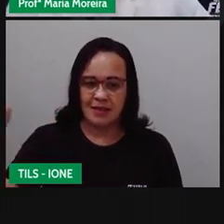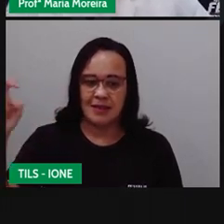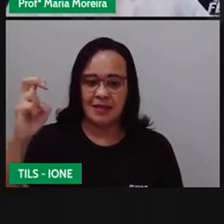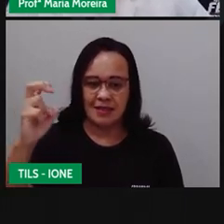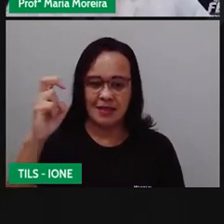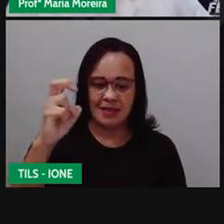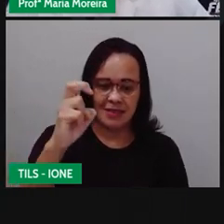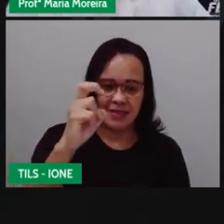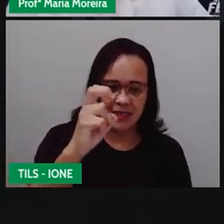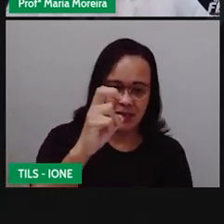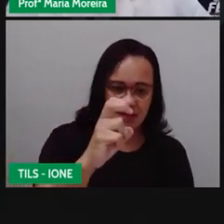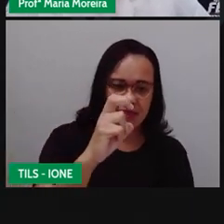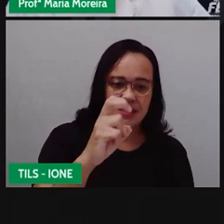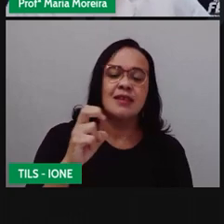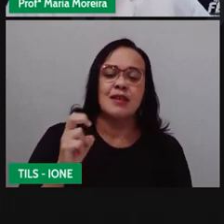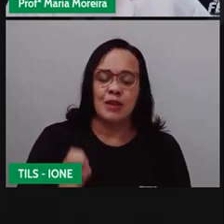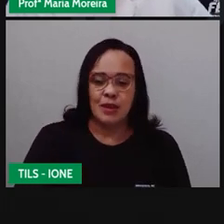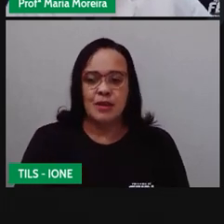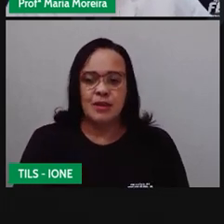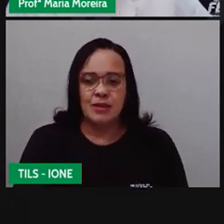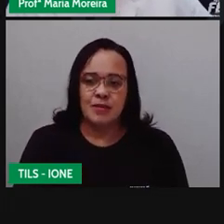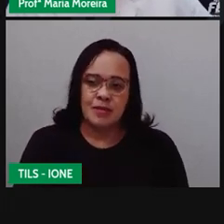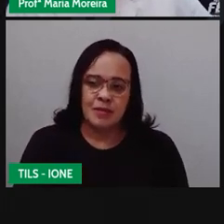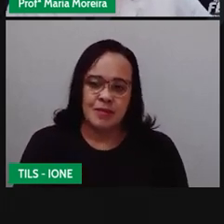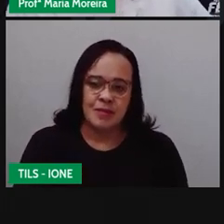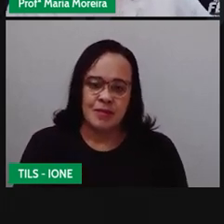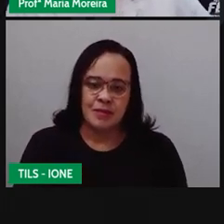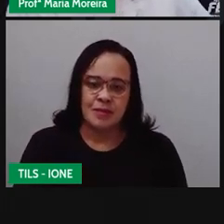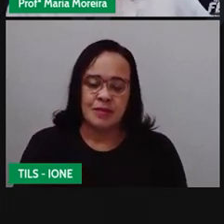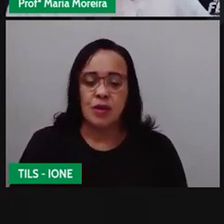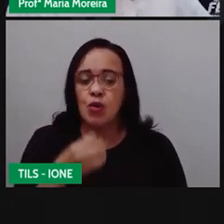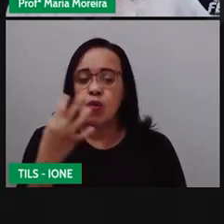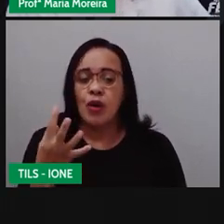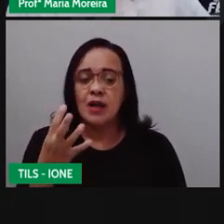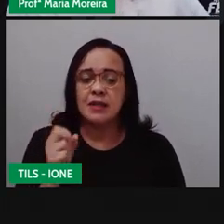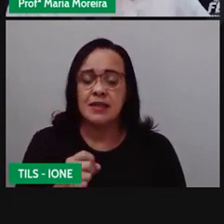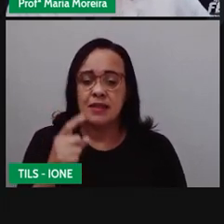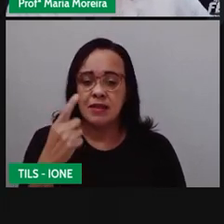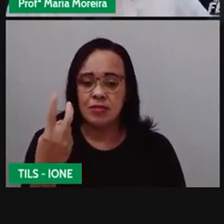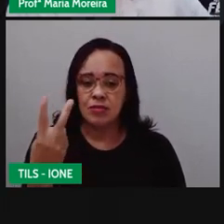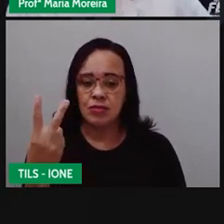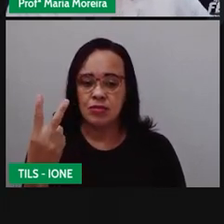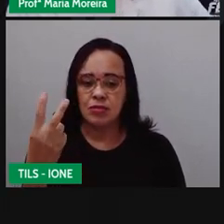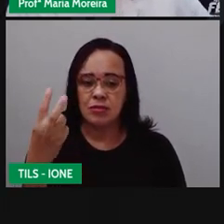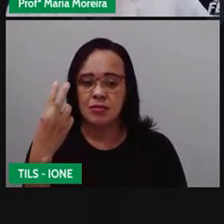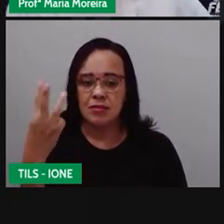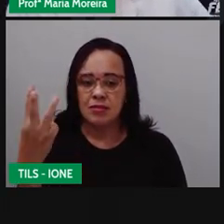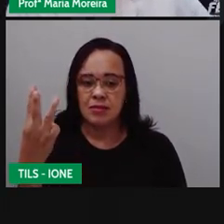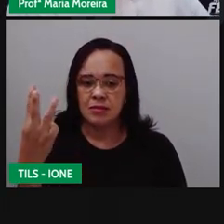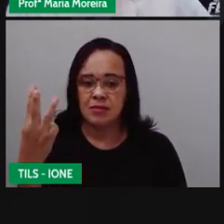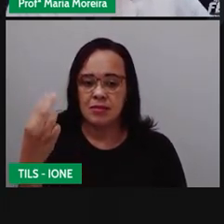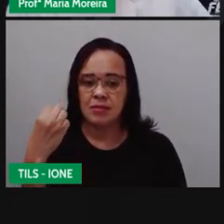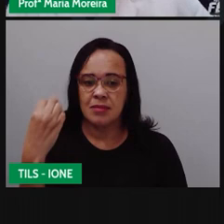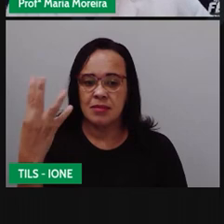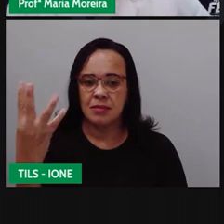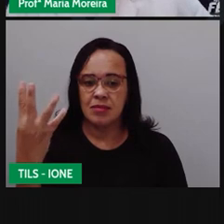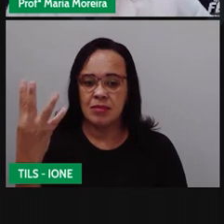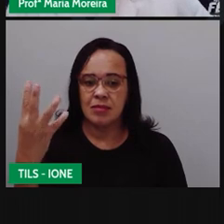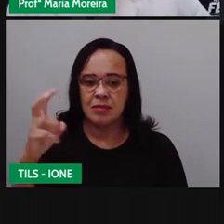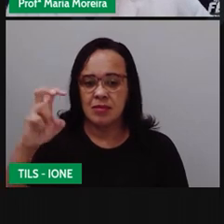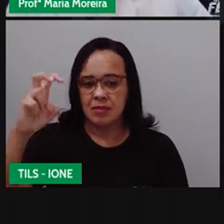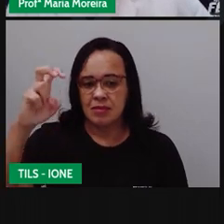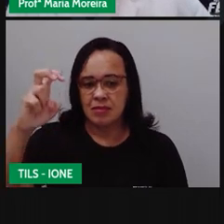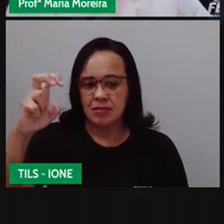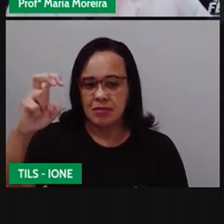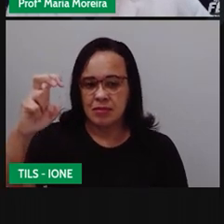mesma. Mais 5, mais 5. Então, eu tenho quantas colunas? 1, 2, 3,